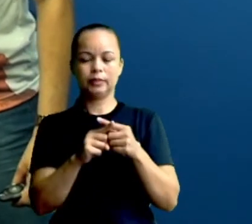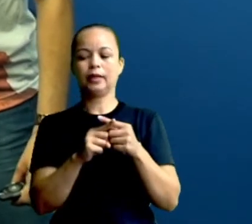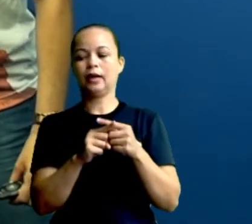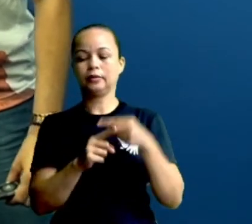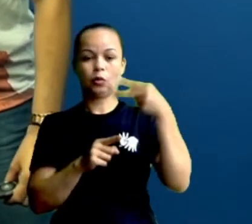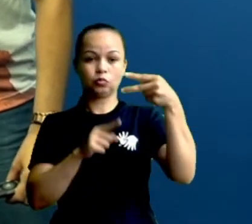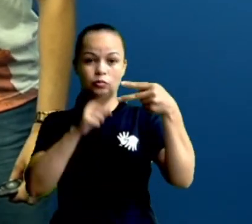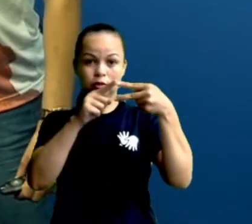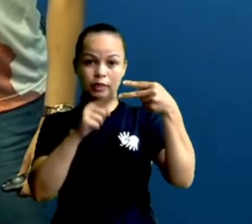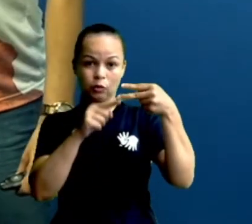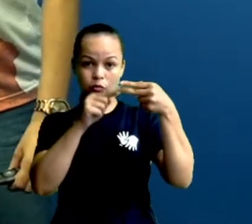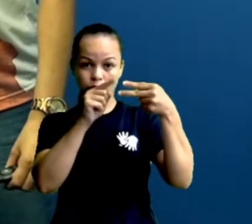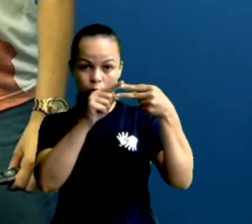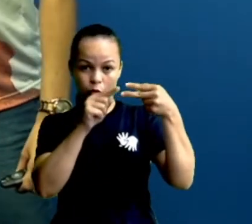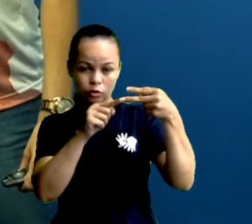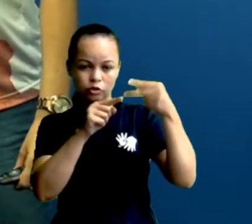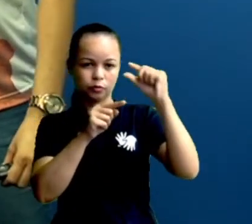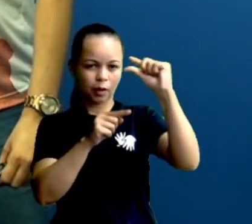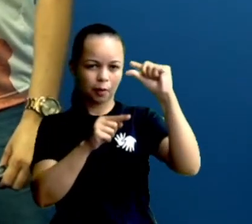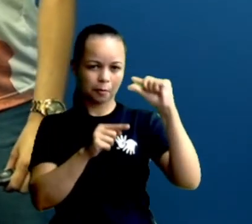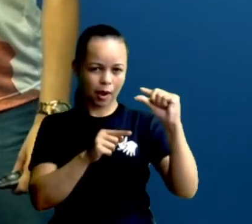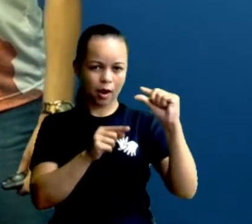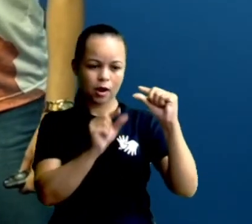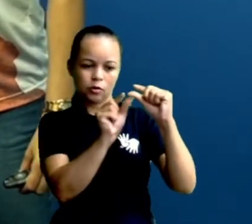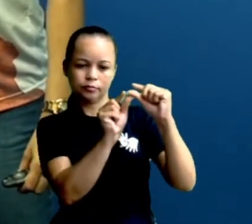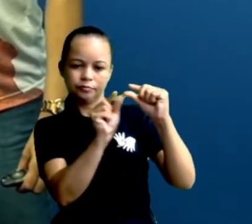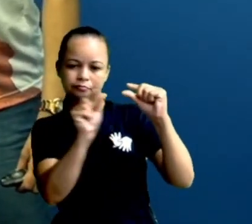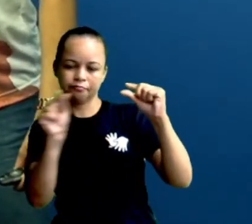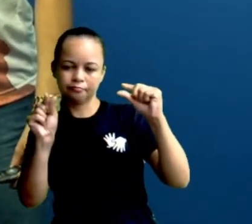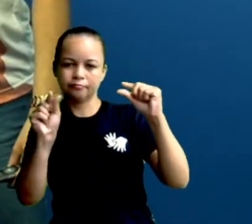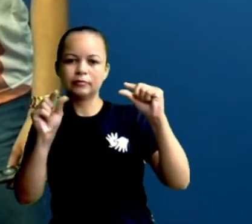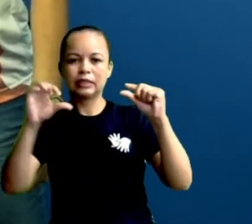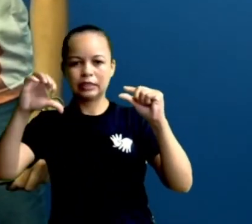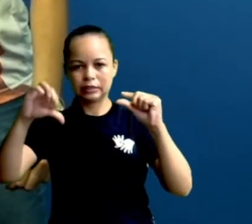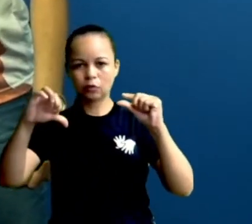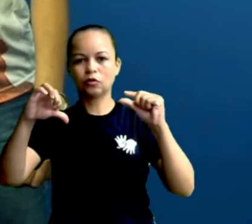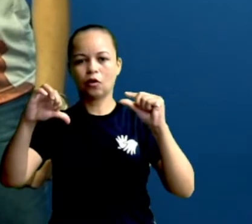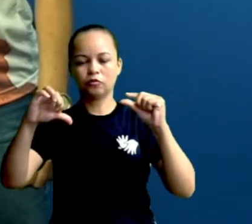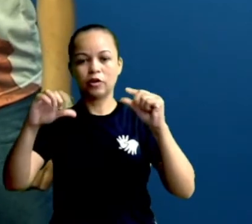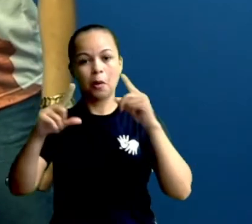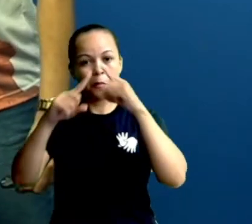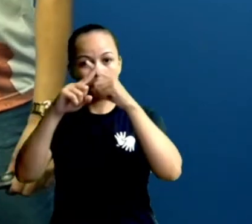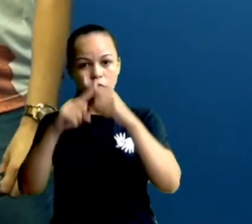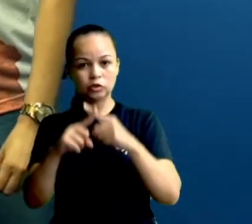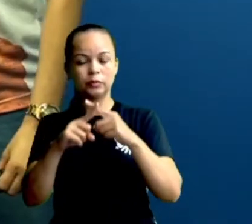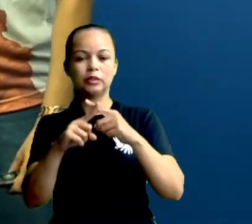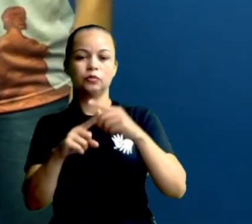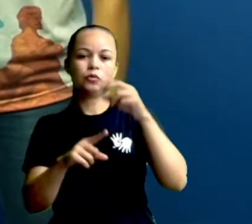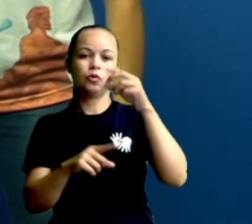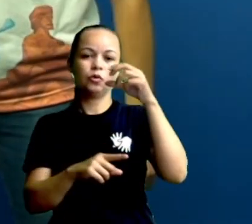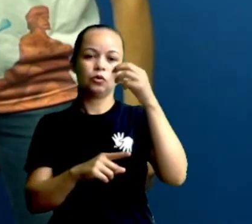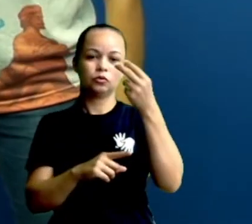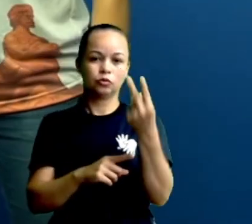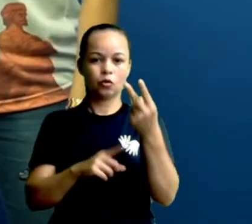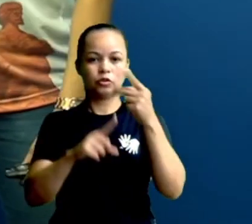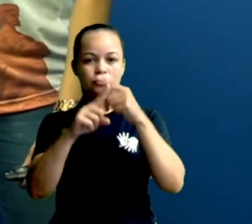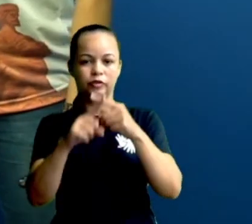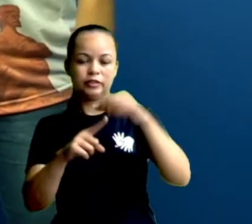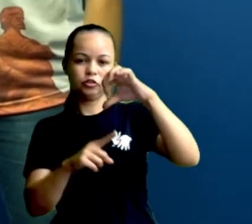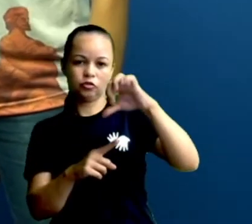aqui, ó, e vou contar os do comprimento. Multiplicando 2 vezes 9, eu vou ter